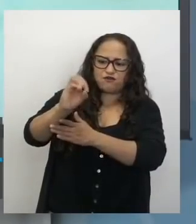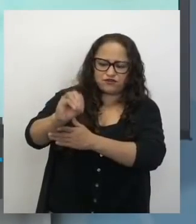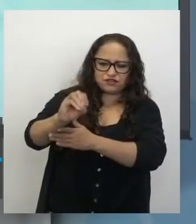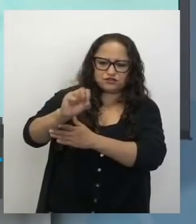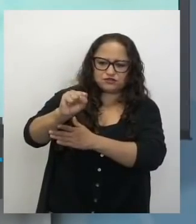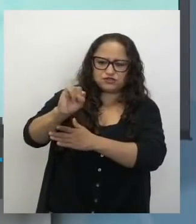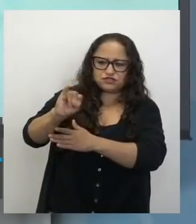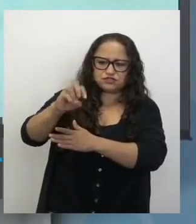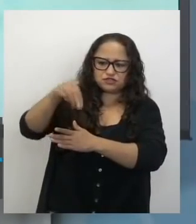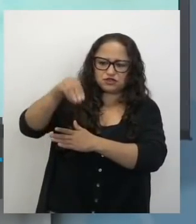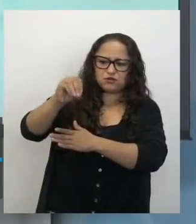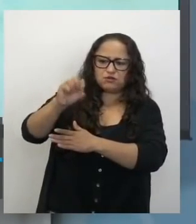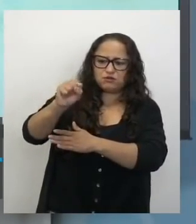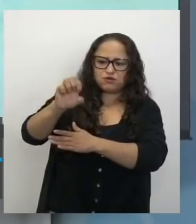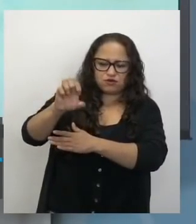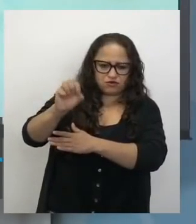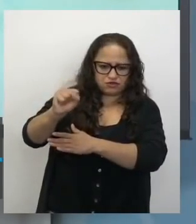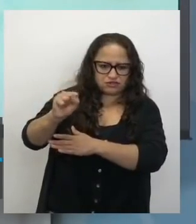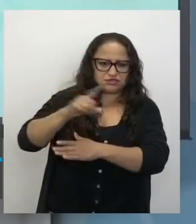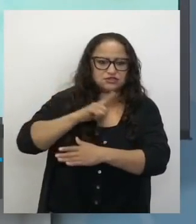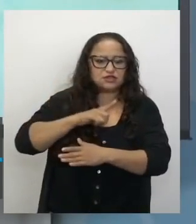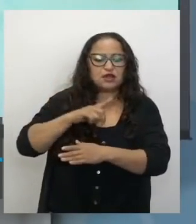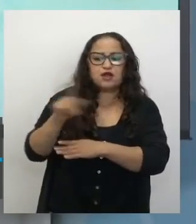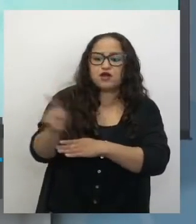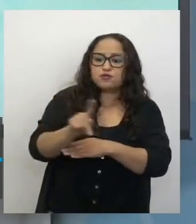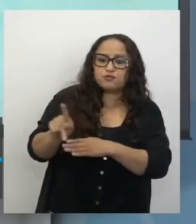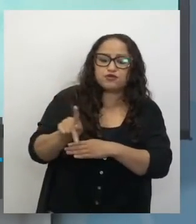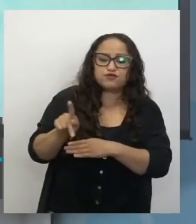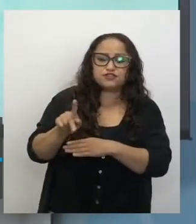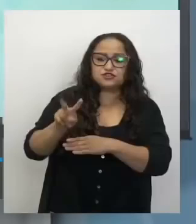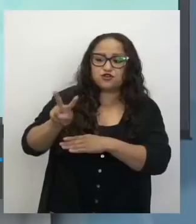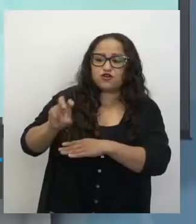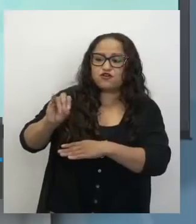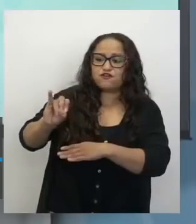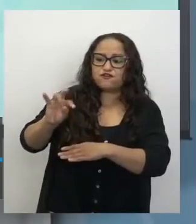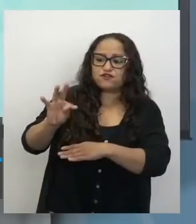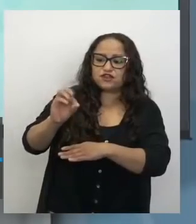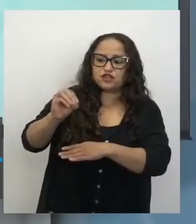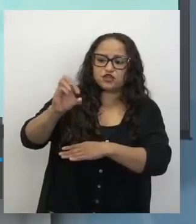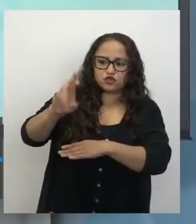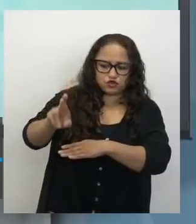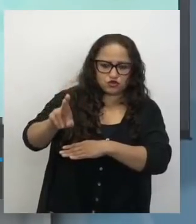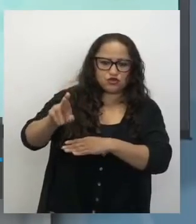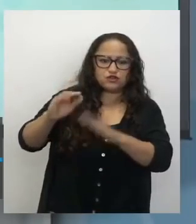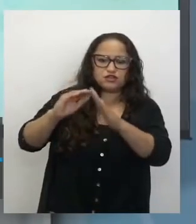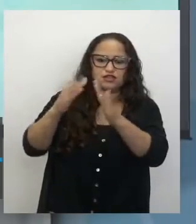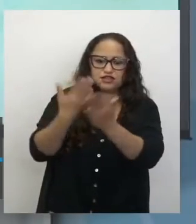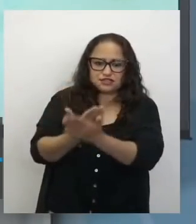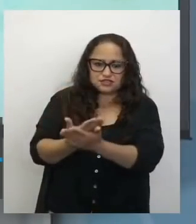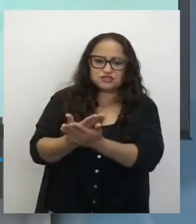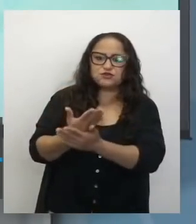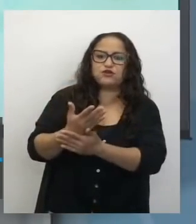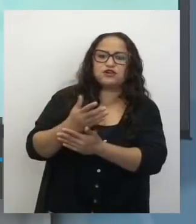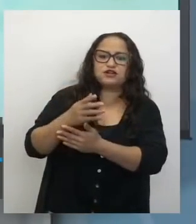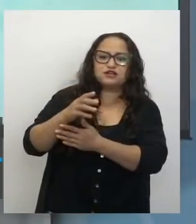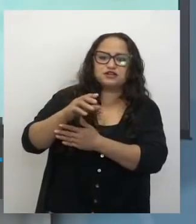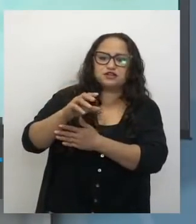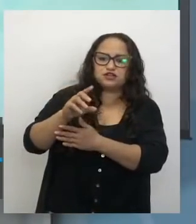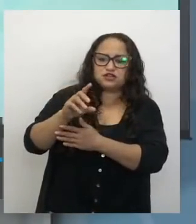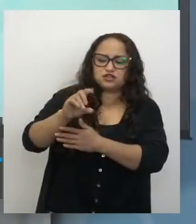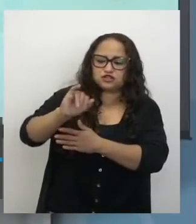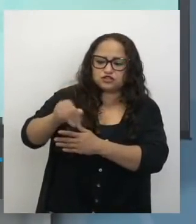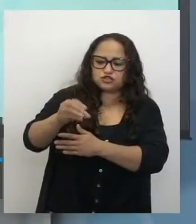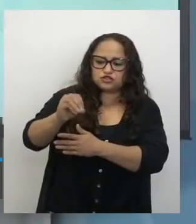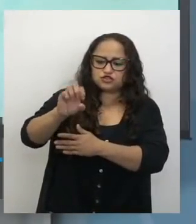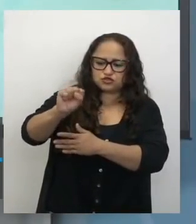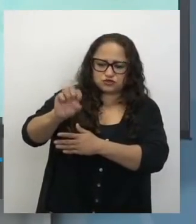Tem o professor Vitor, que falou comigo hoje, ele é da escola Dr. José Ferroni, de São Bernardo dos Campos, ele está lá com os nonos